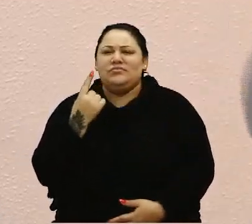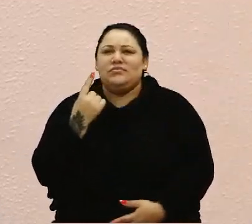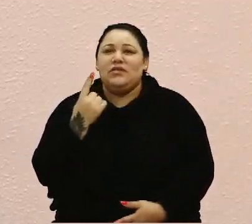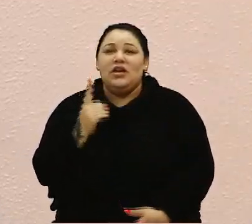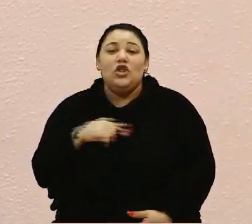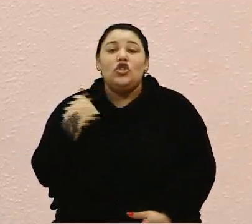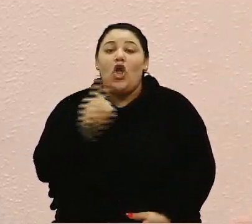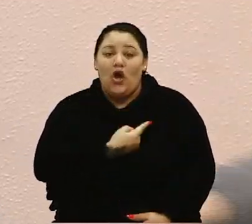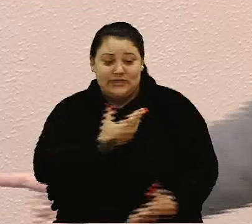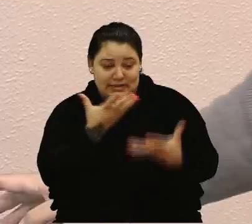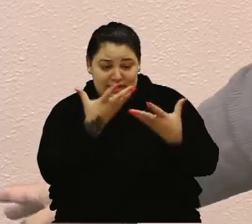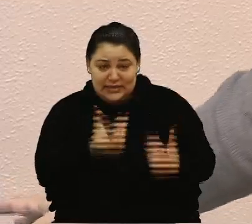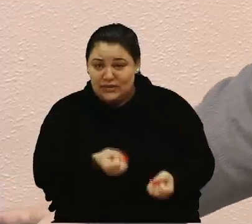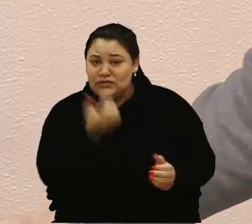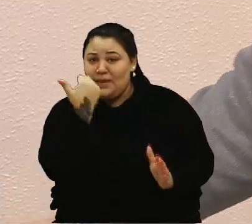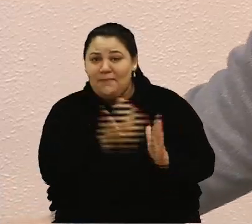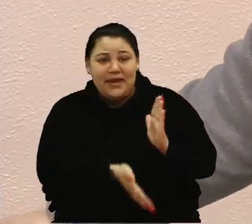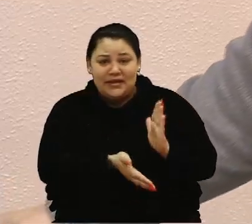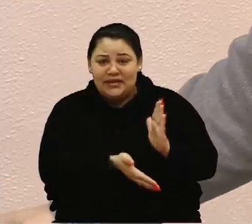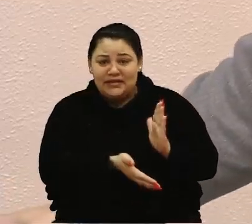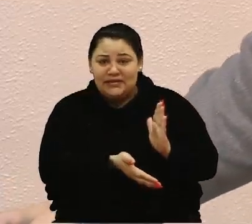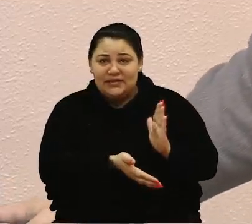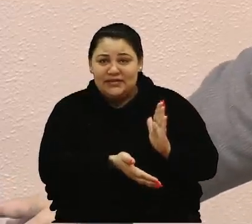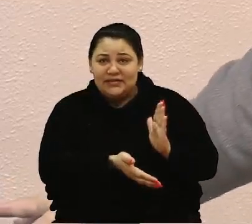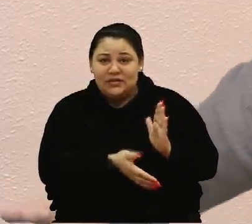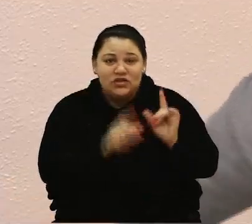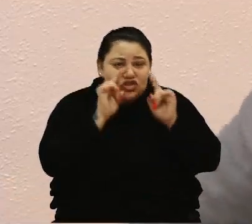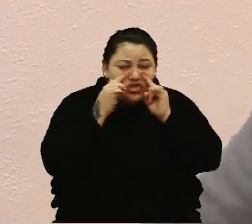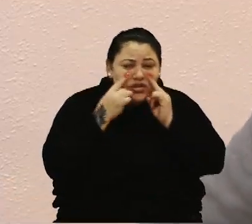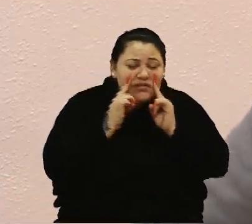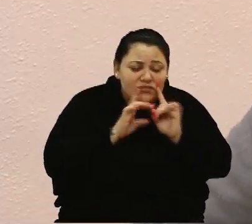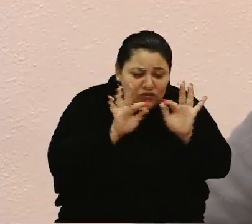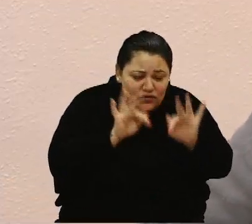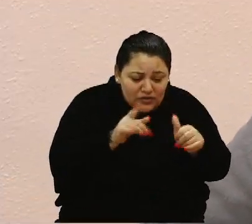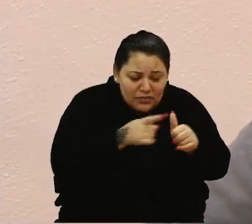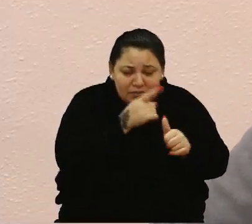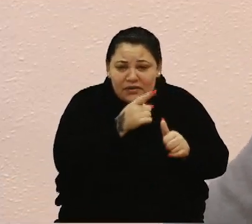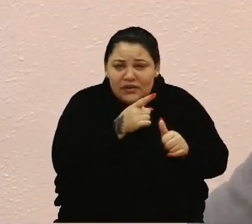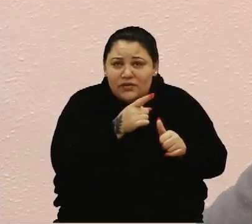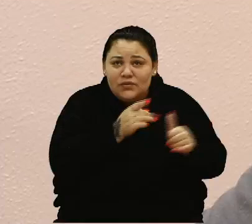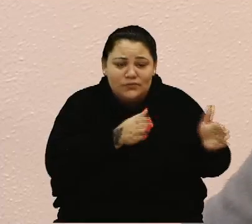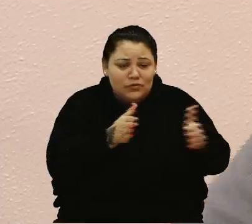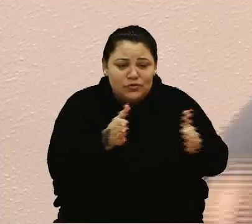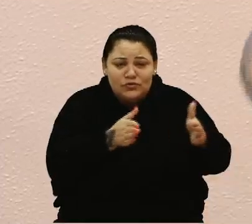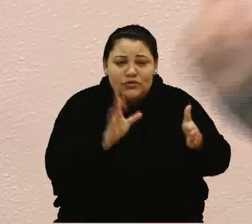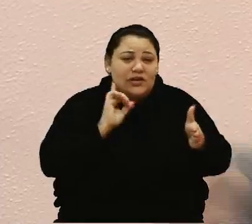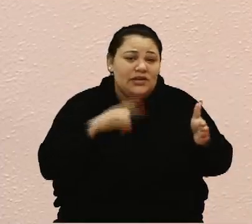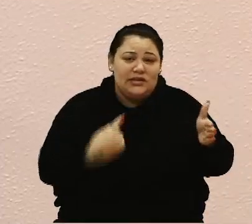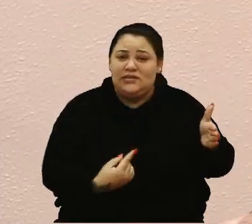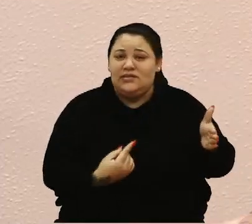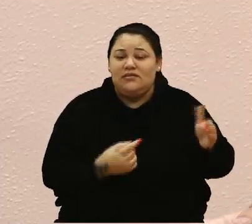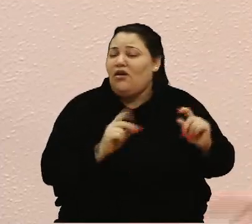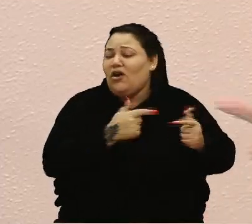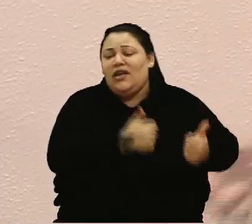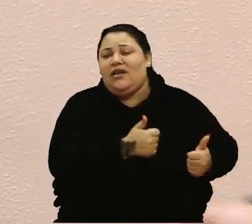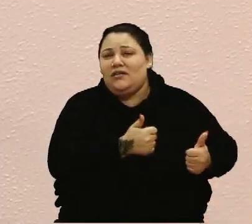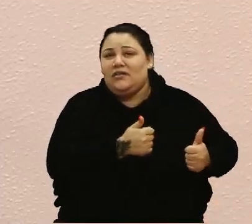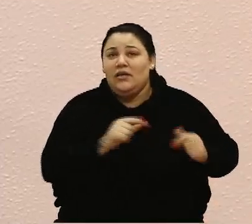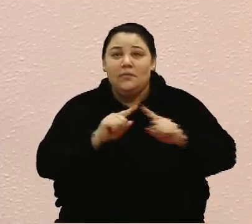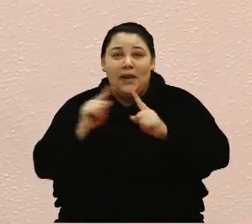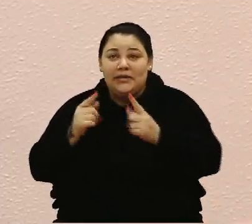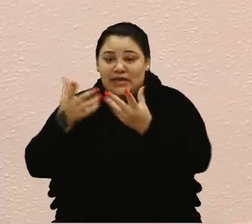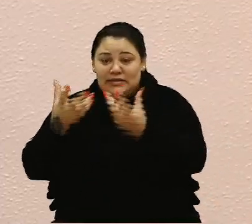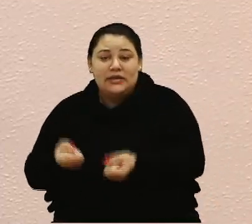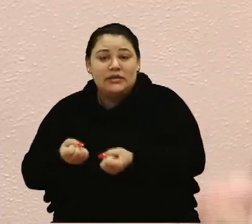vamos aceitar a derrota como fizemos. Choramos lá no final do primeiro turno com a Denise Pessoa, que era a nossa candidata. Mas